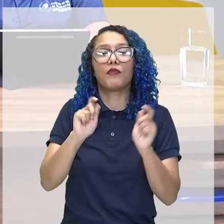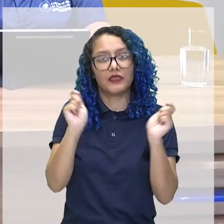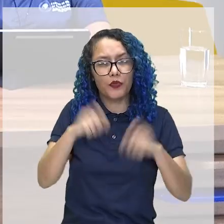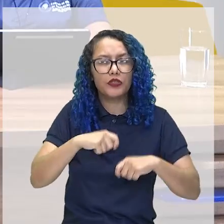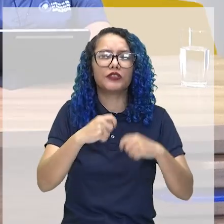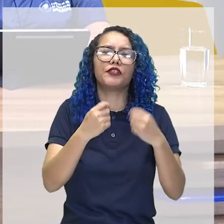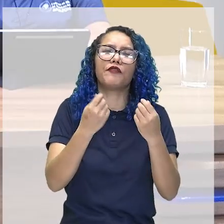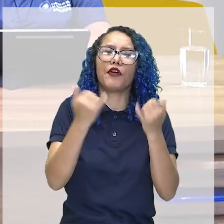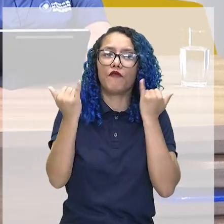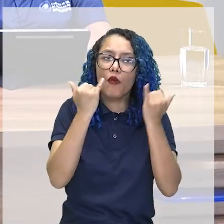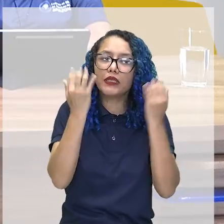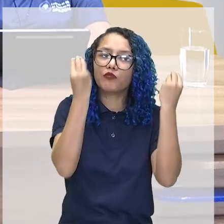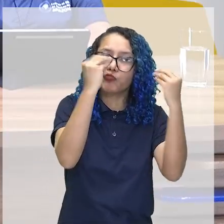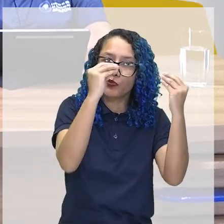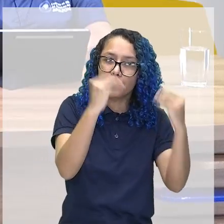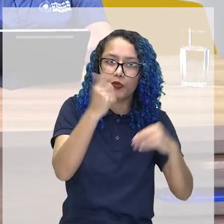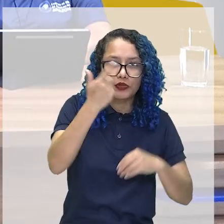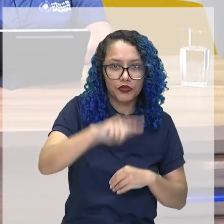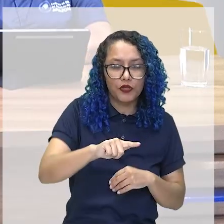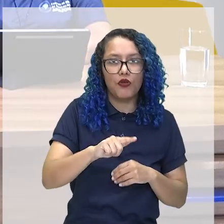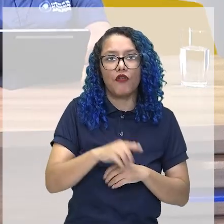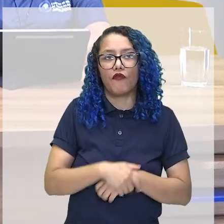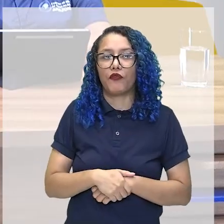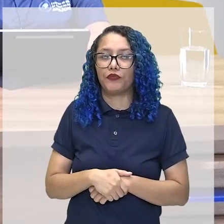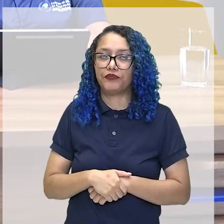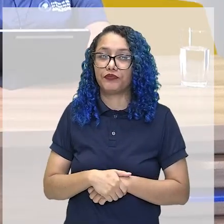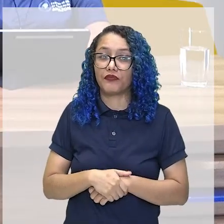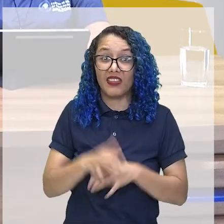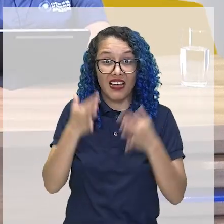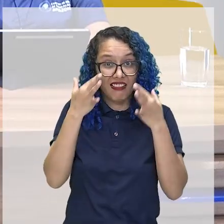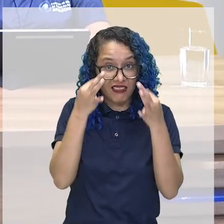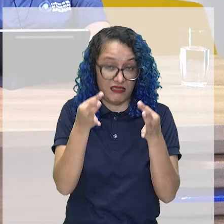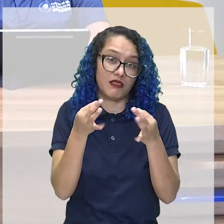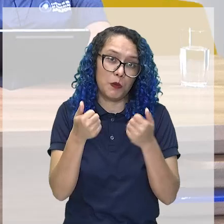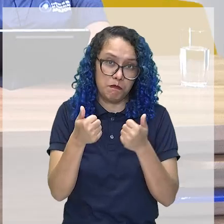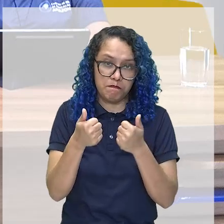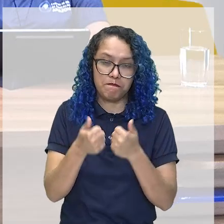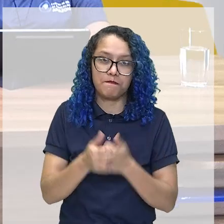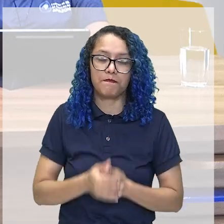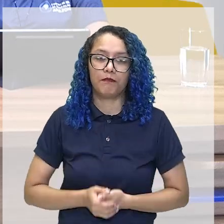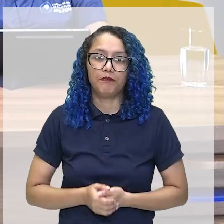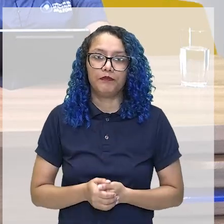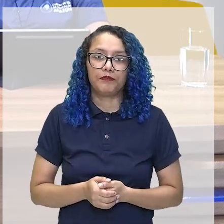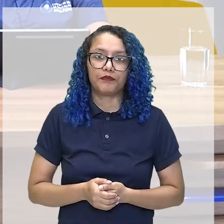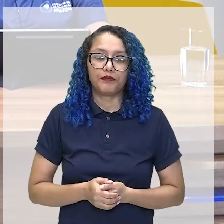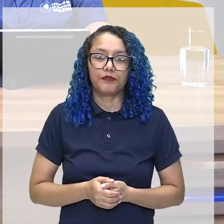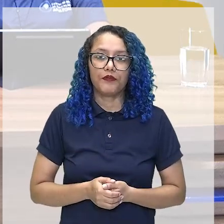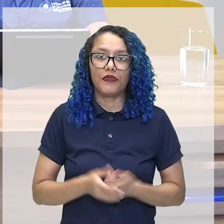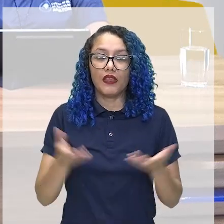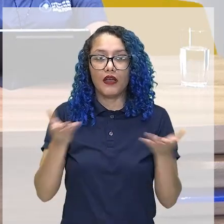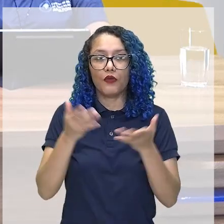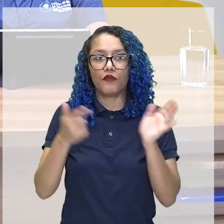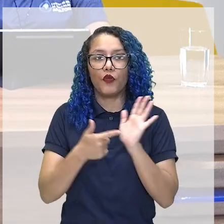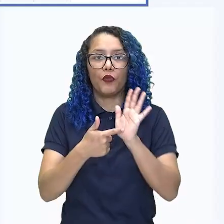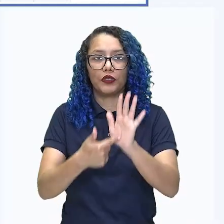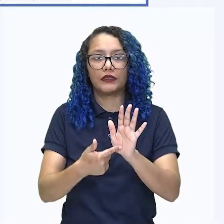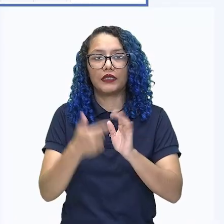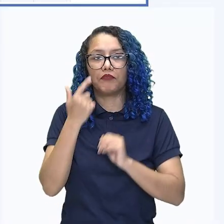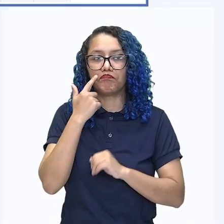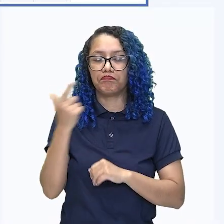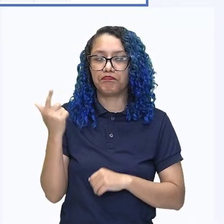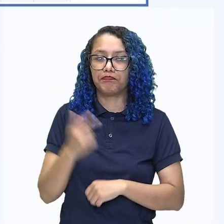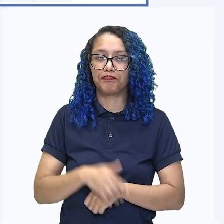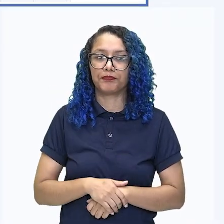aquele momento, tá? A gente não recomenda que façam isso com uma frequência alta. O diário digital, como a gente vai mostrar aqui, ó, tem